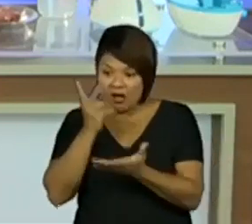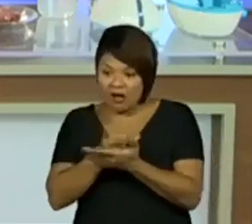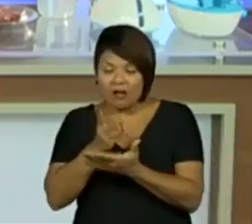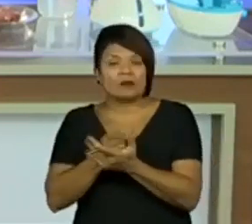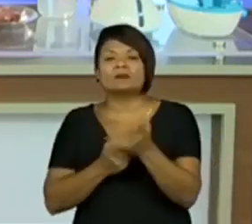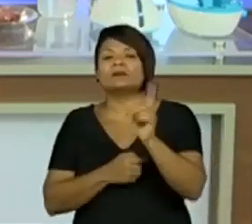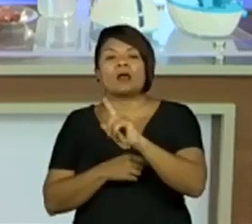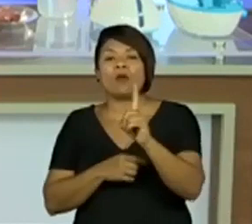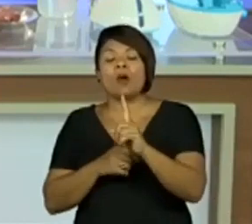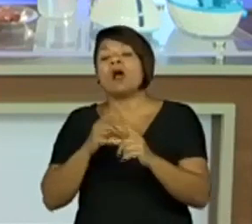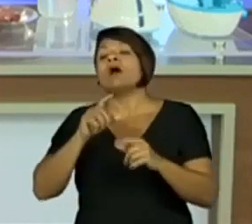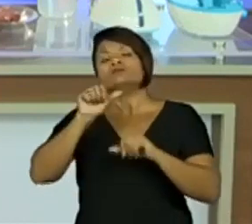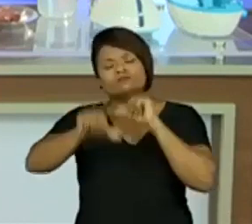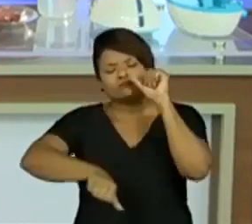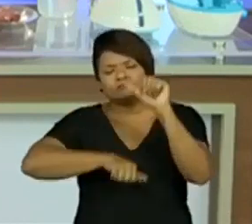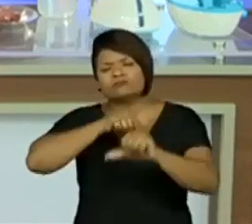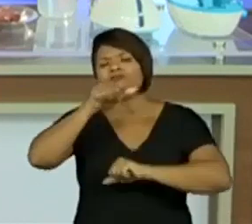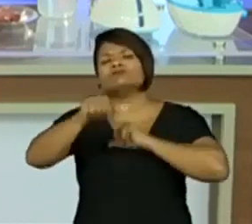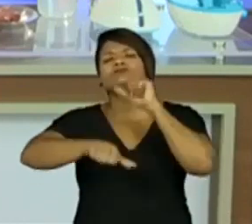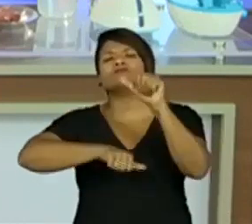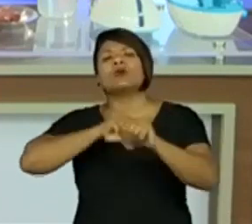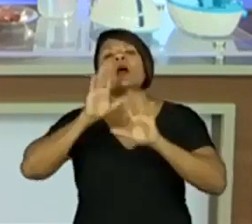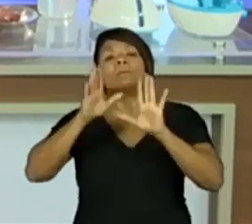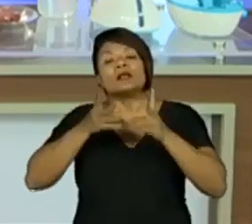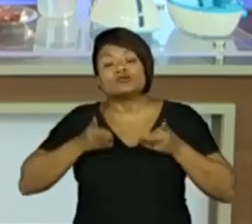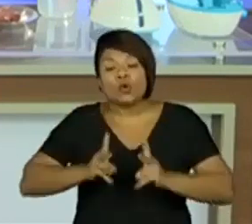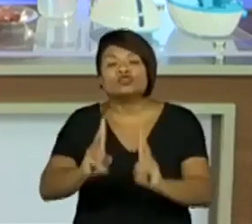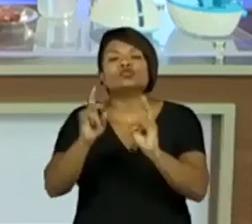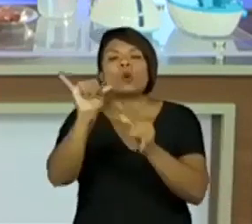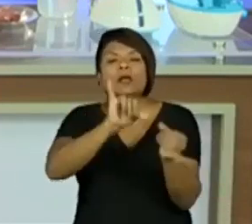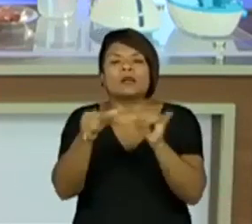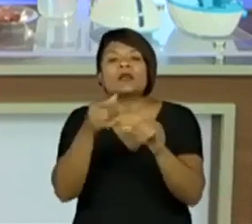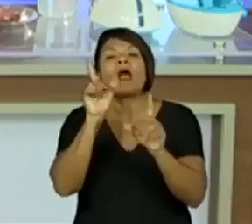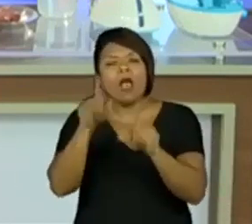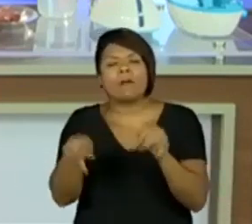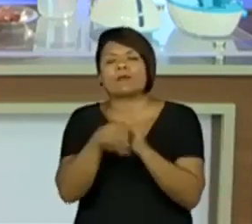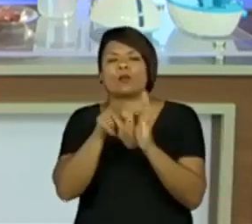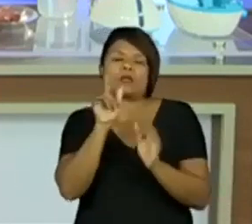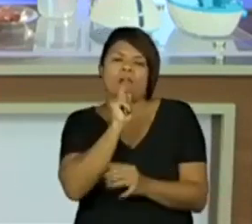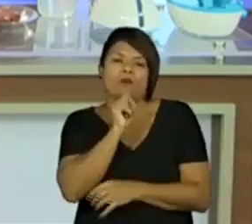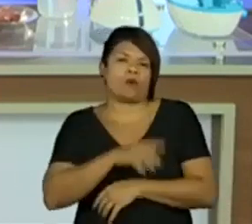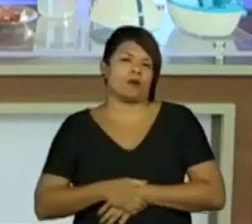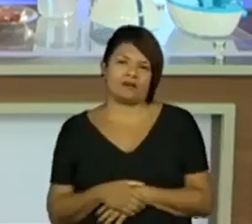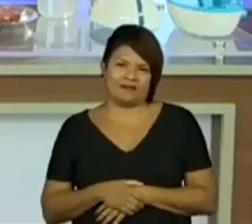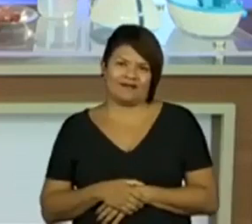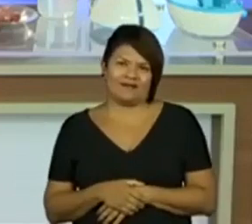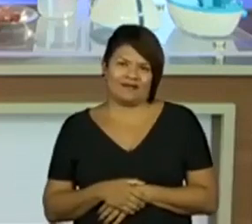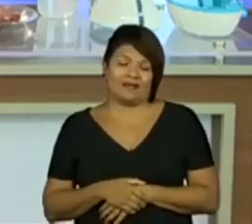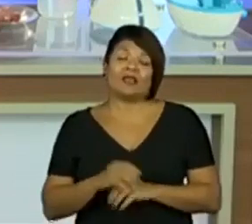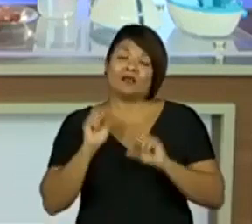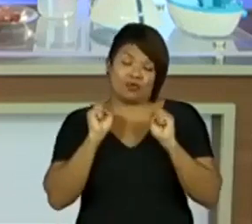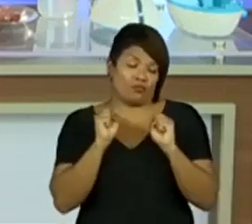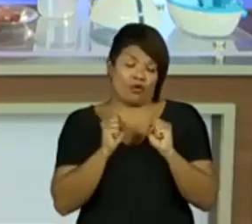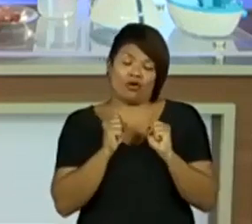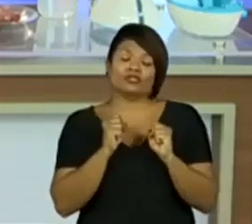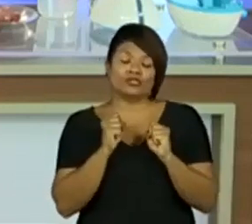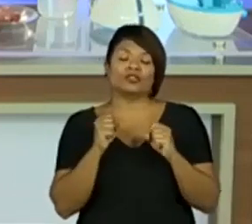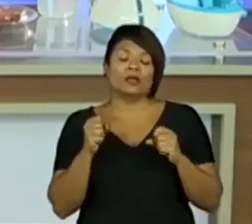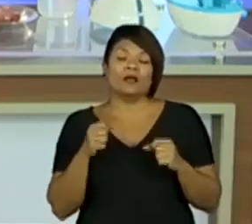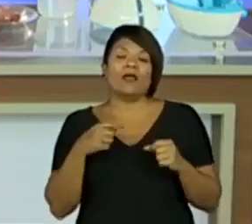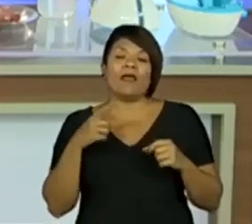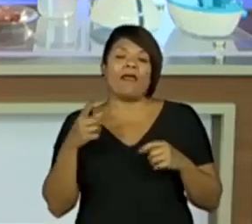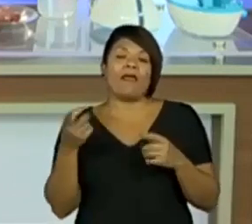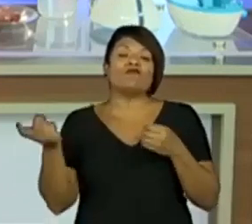ser água. E essas transformações são contínuas e voltam ao estado original. Você, aluno, que